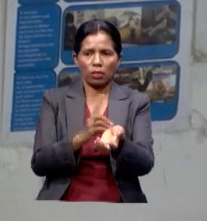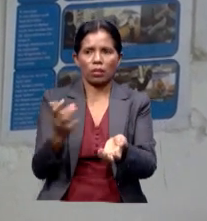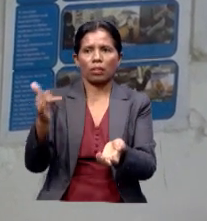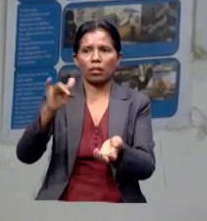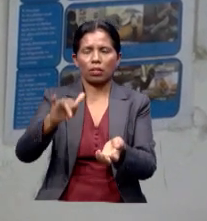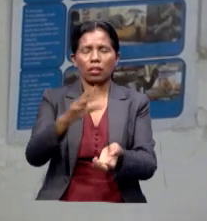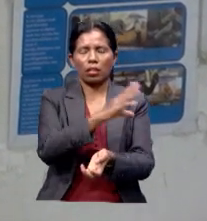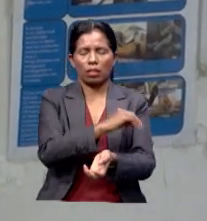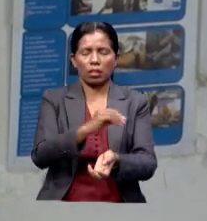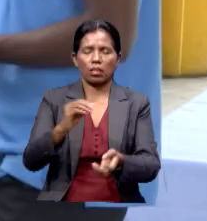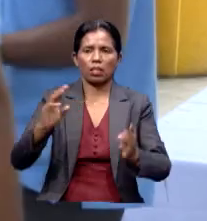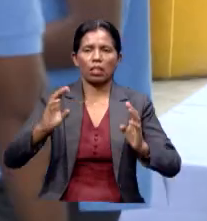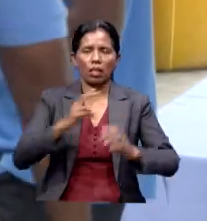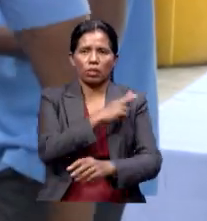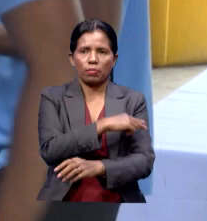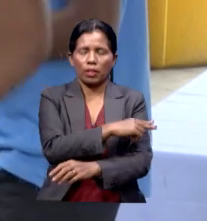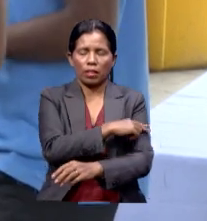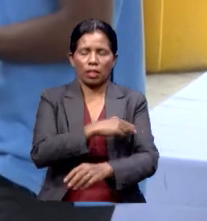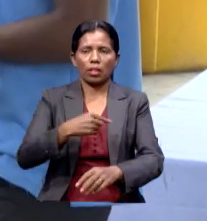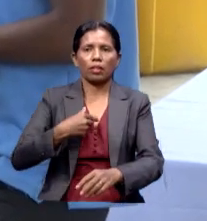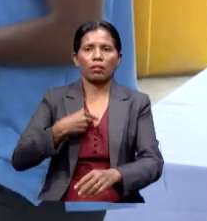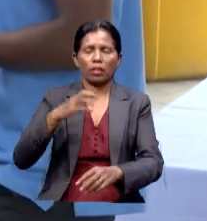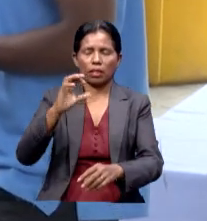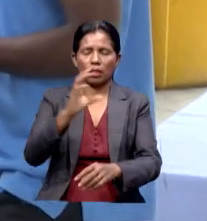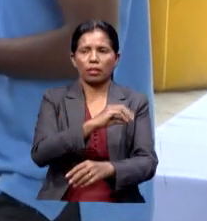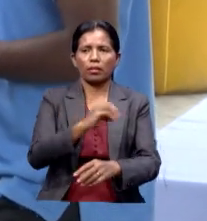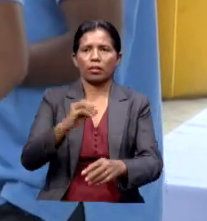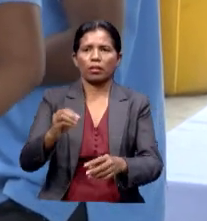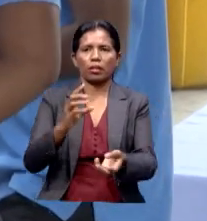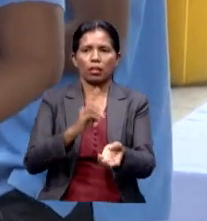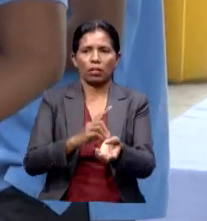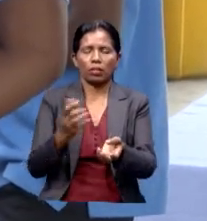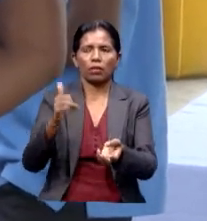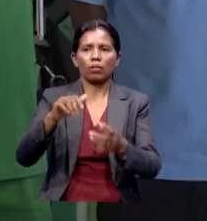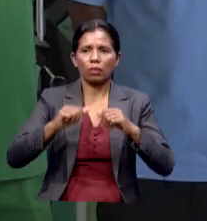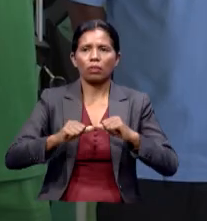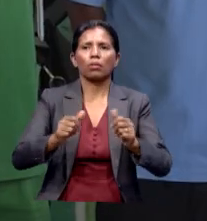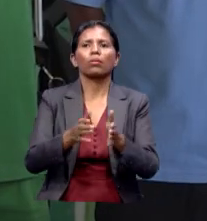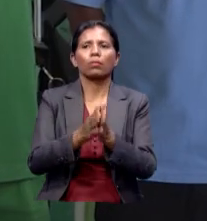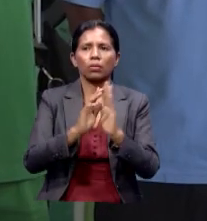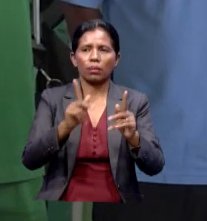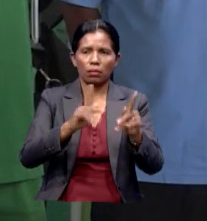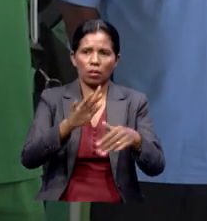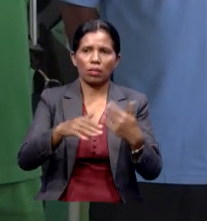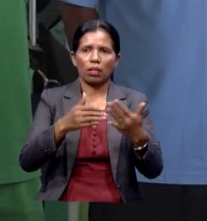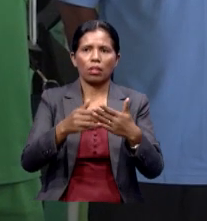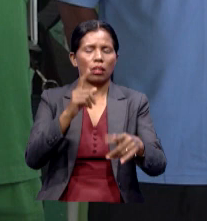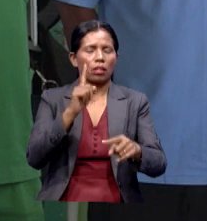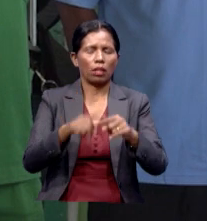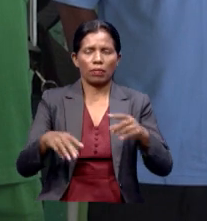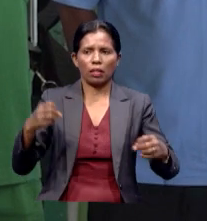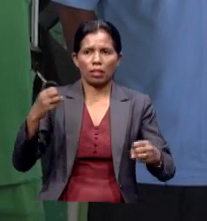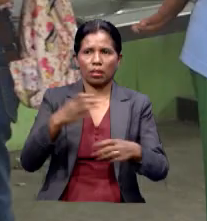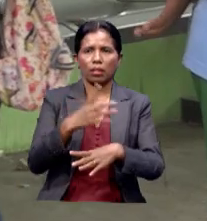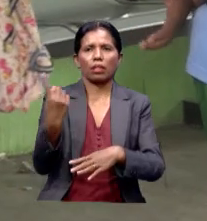sala emergência hospital nacional. O acontecimento refere profissional saúde sira continua husu ba sidadão hotu atu labele pânico